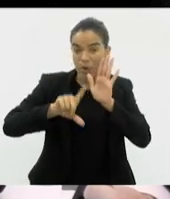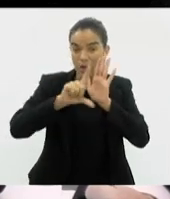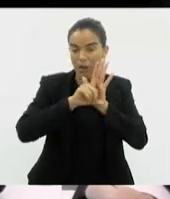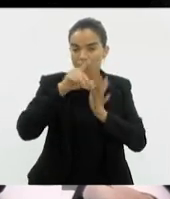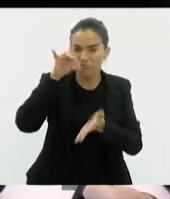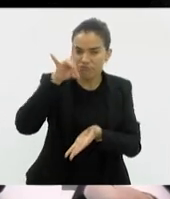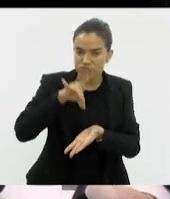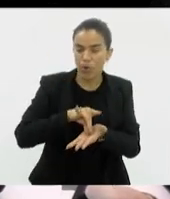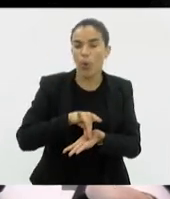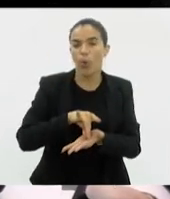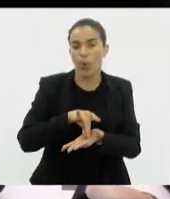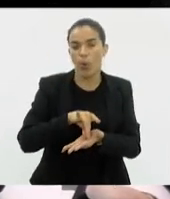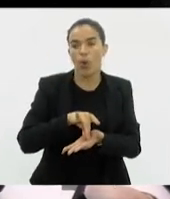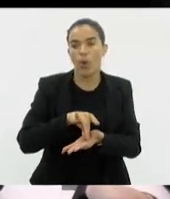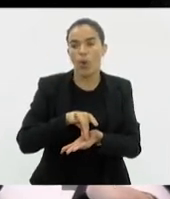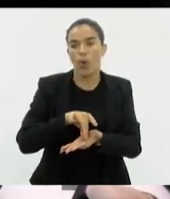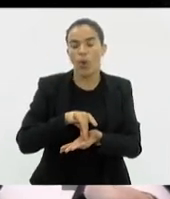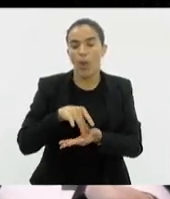ele é